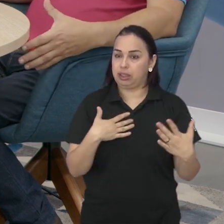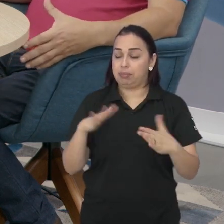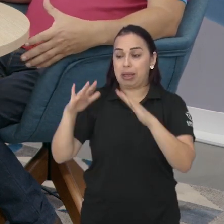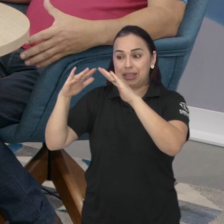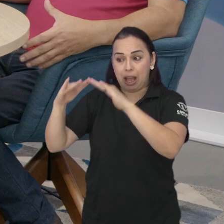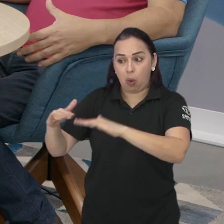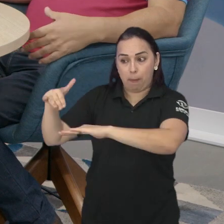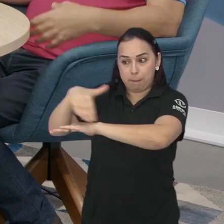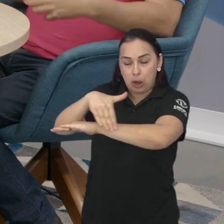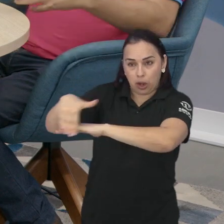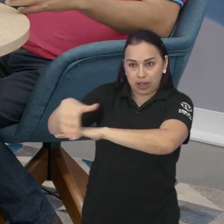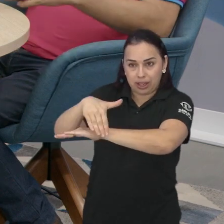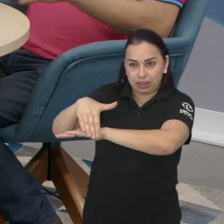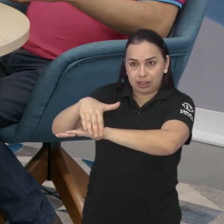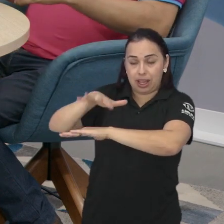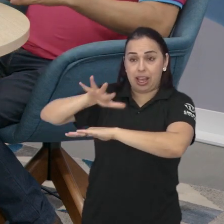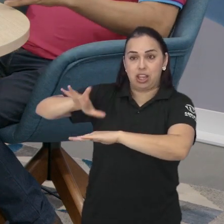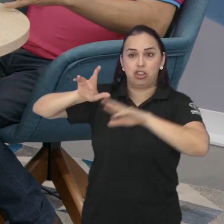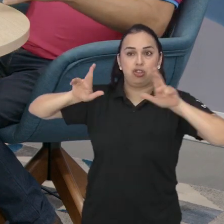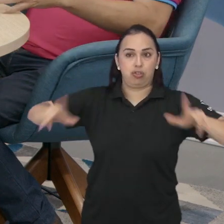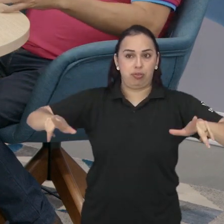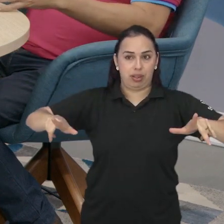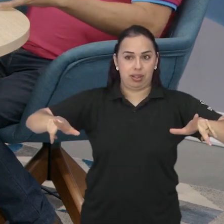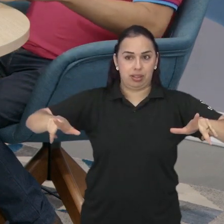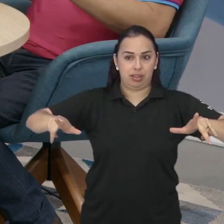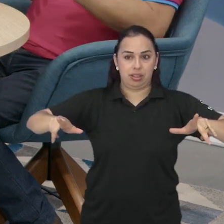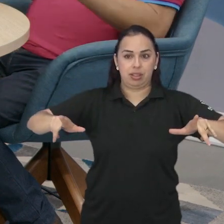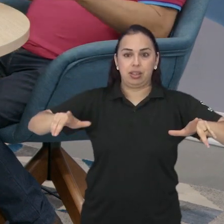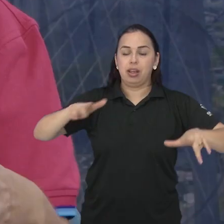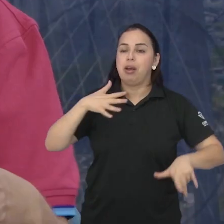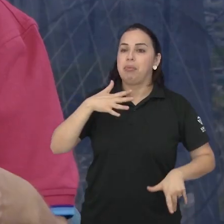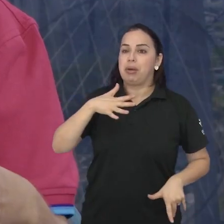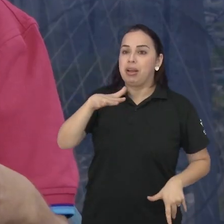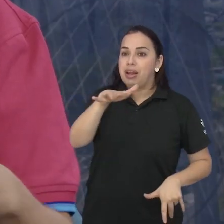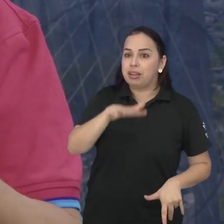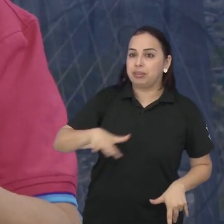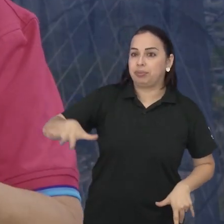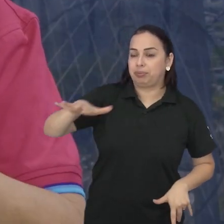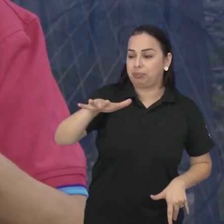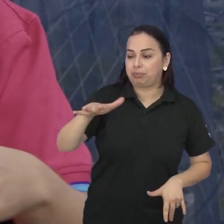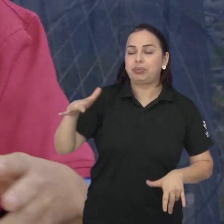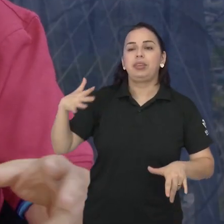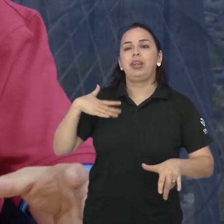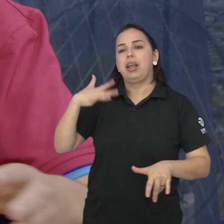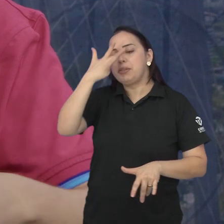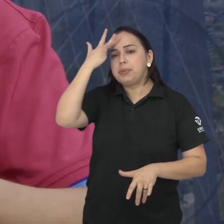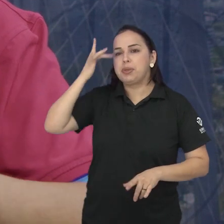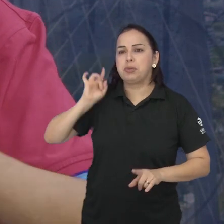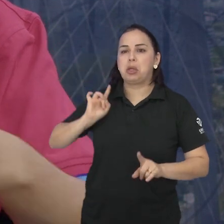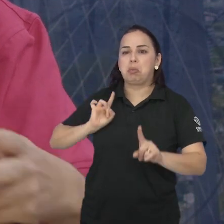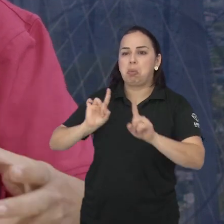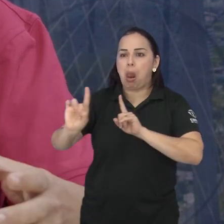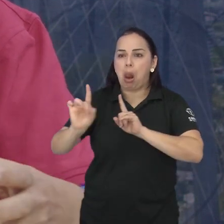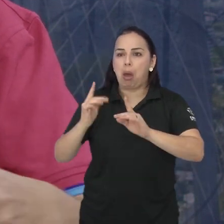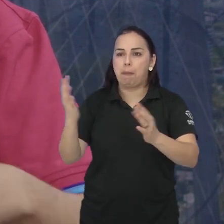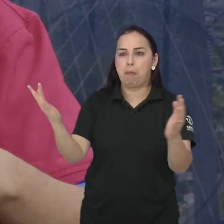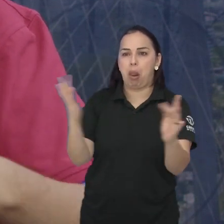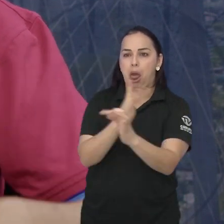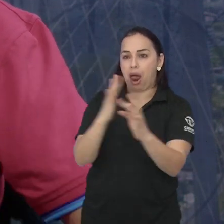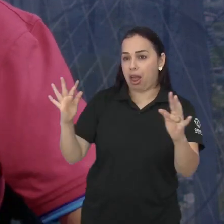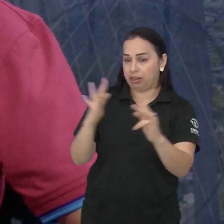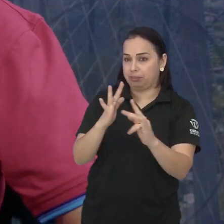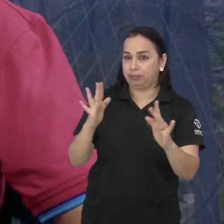circulação. Né? Então, população em situação de rua, o espaço da rua para a gente é da circulação, do ir e vir.